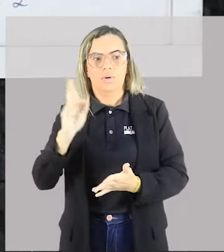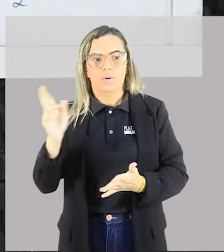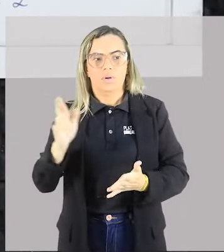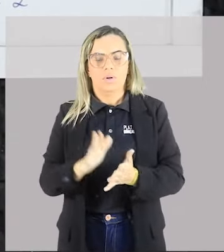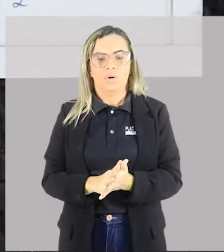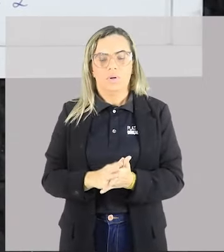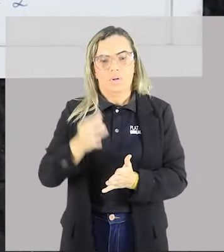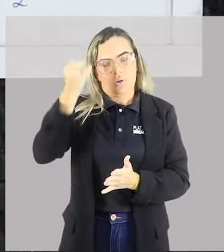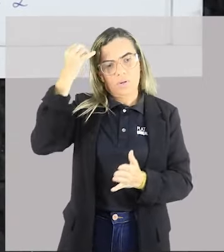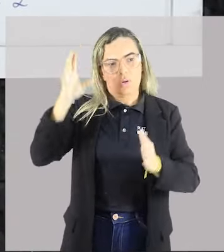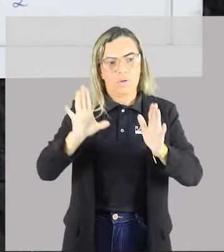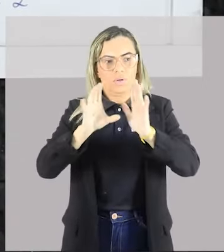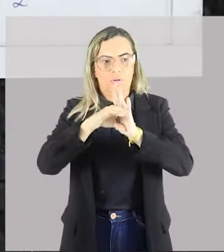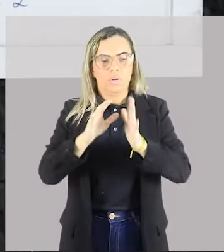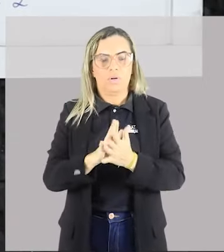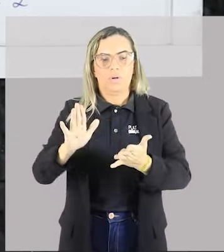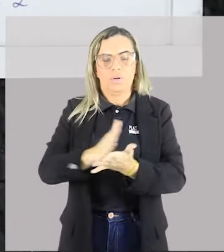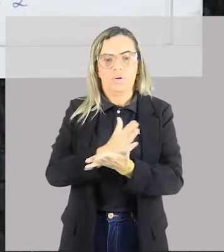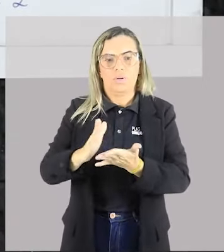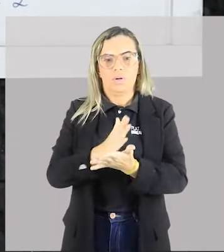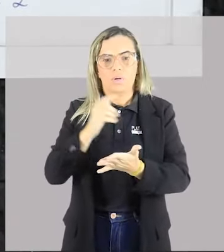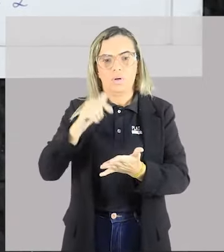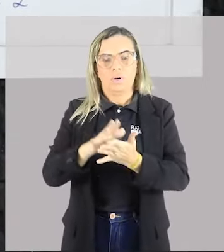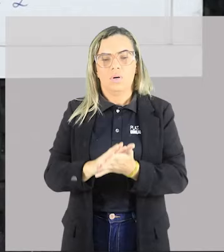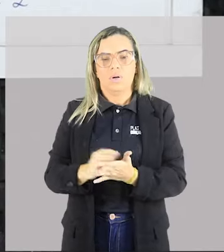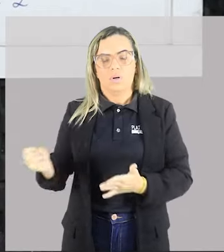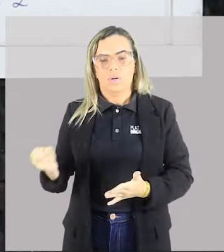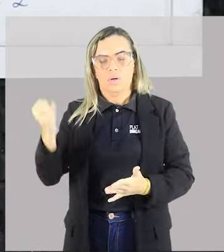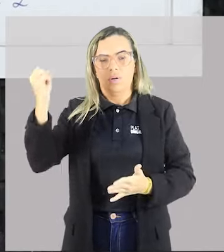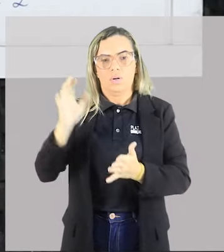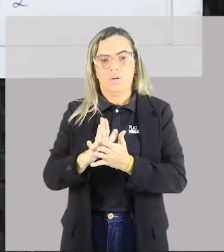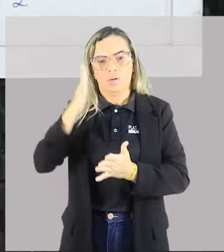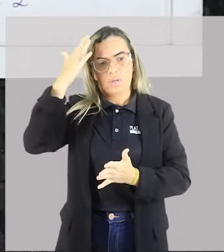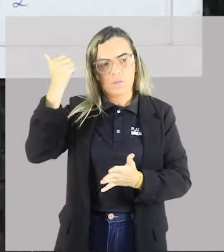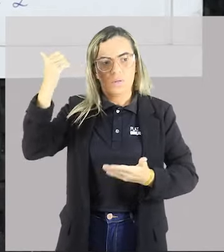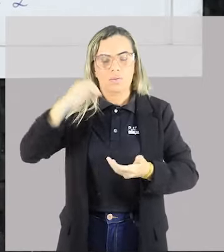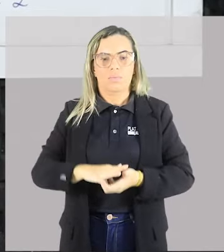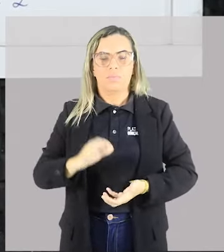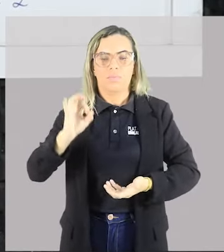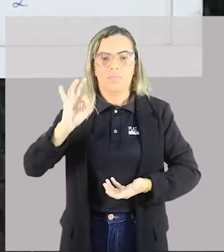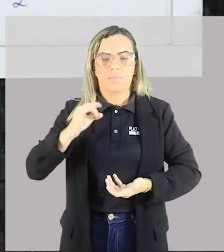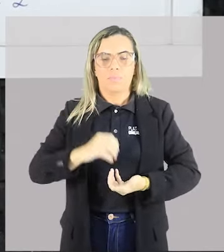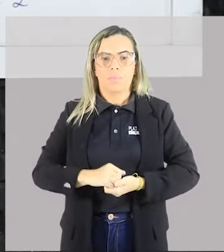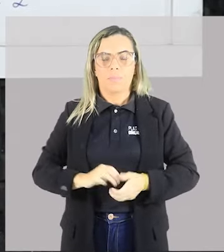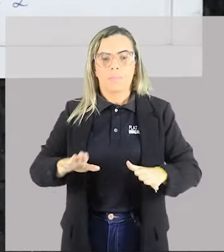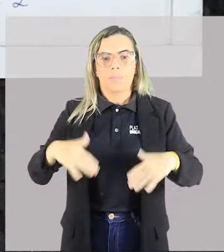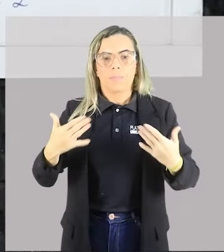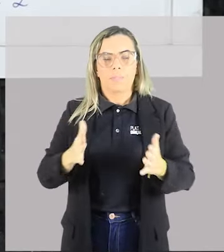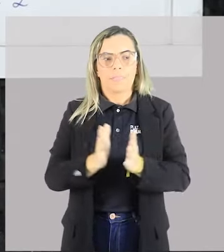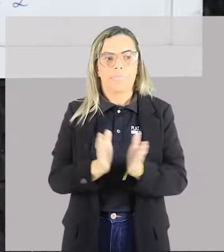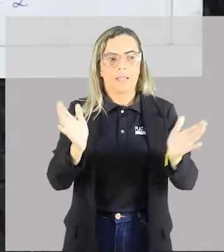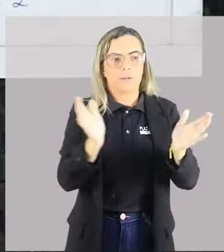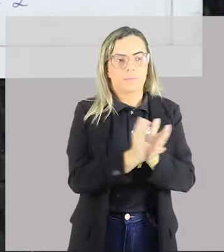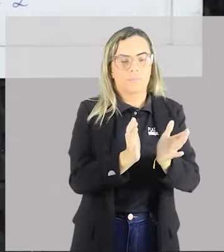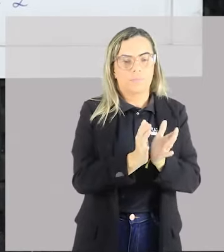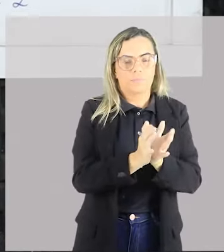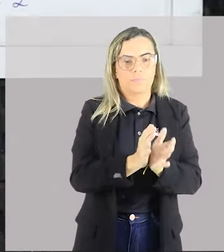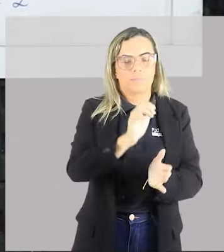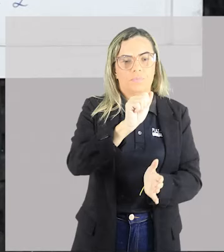turma alguns elementos aqui que são importantes que a gente saiba certo esse conjunto A